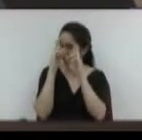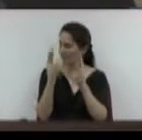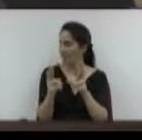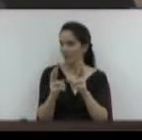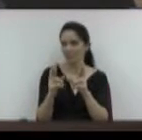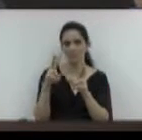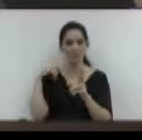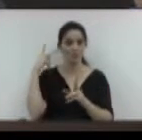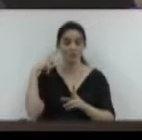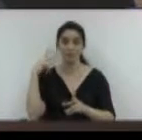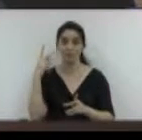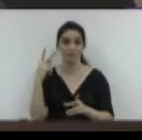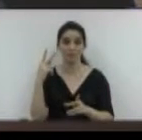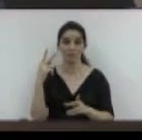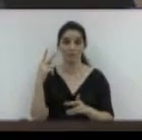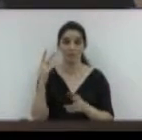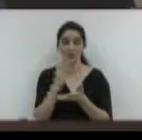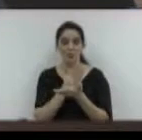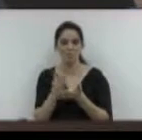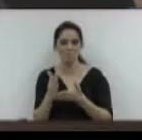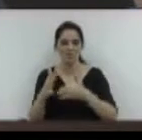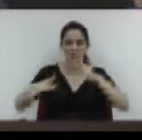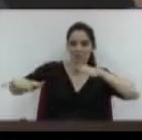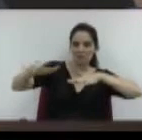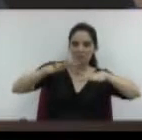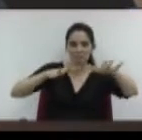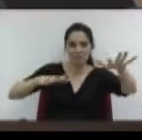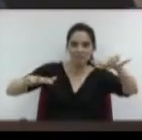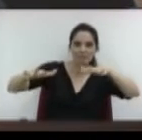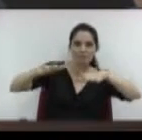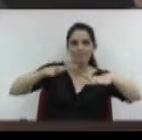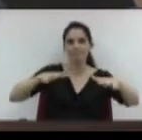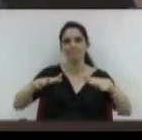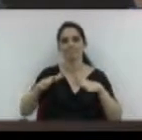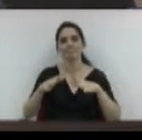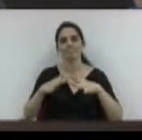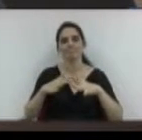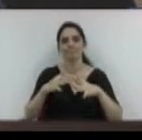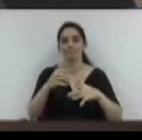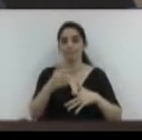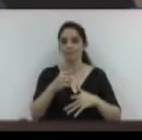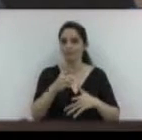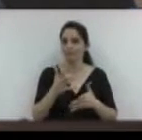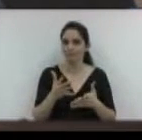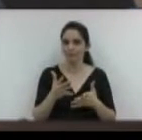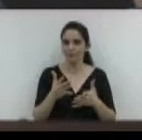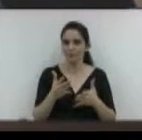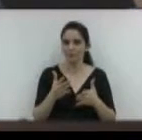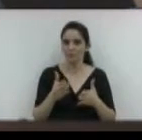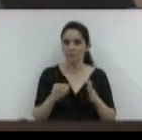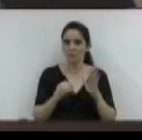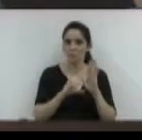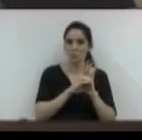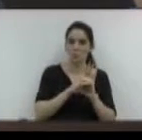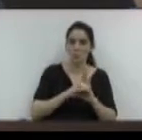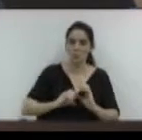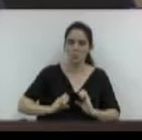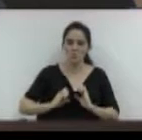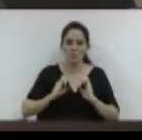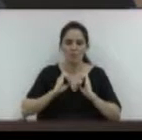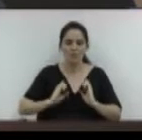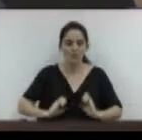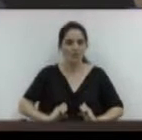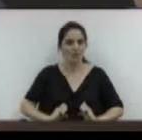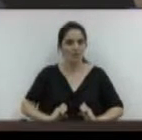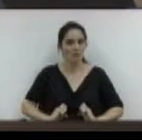a incitação à desordem, configuraram falta de decoro parlamentar nos termos do Código de Ética